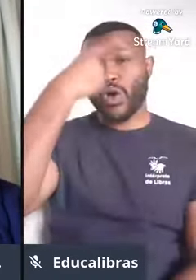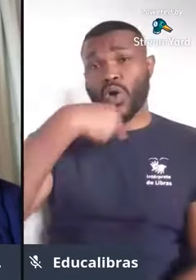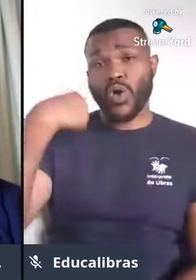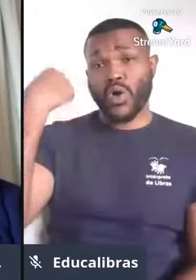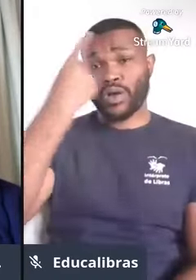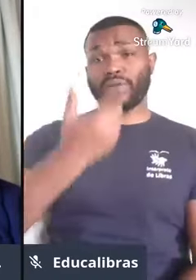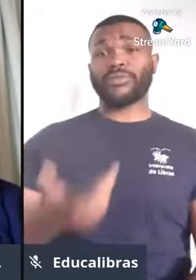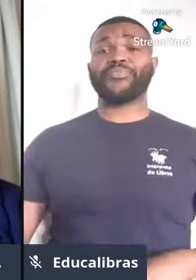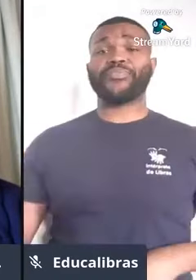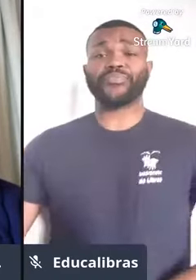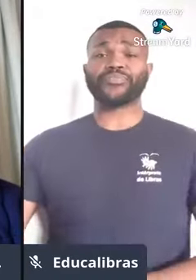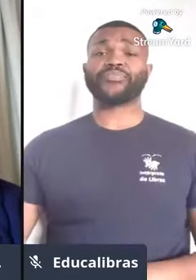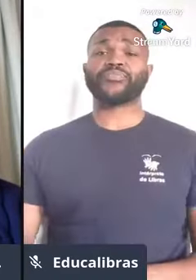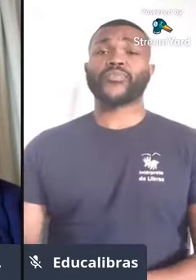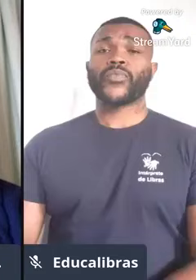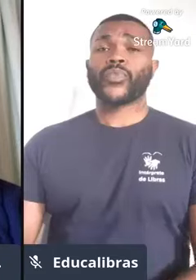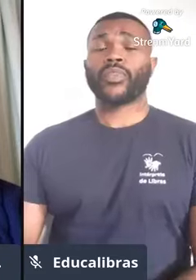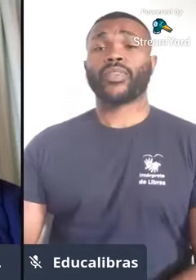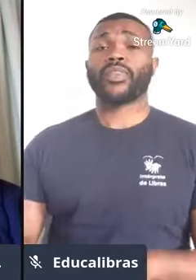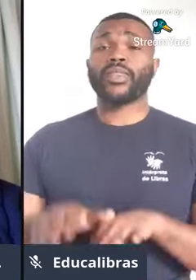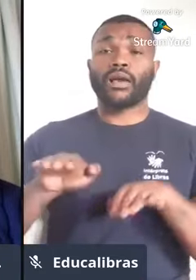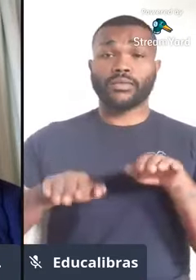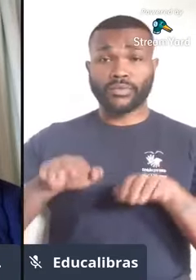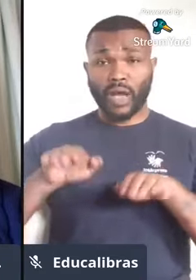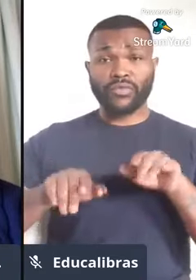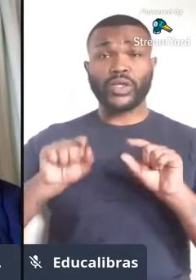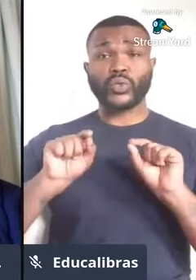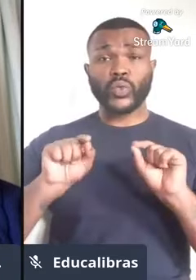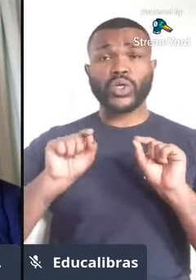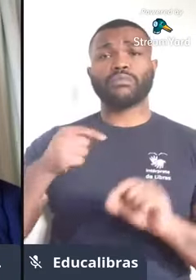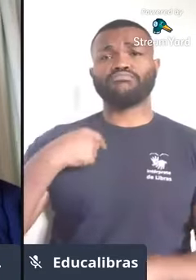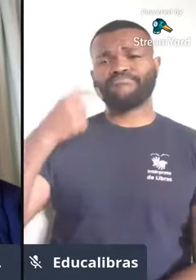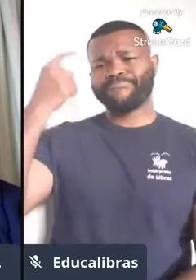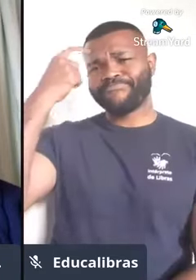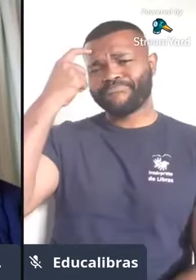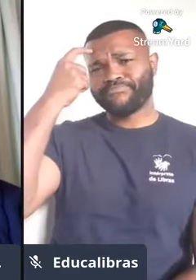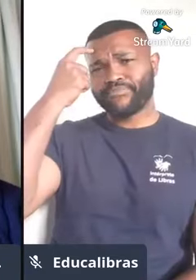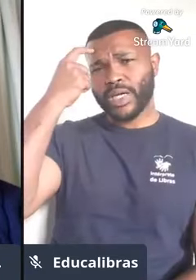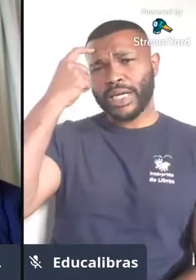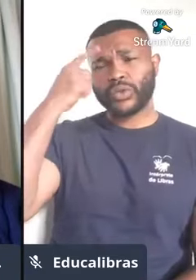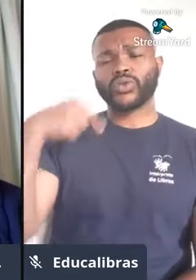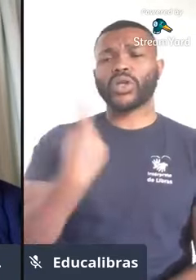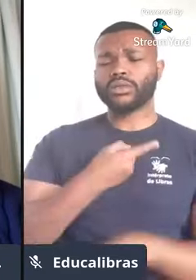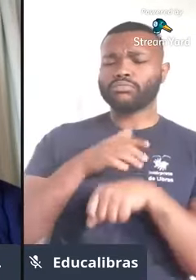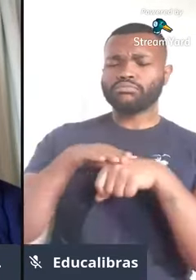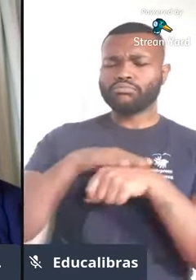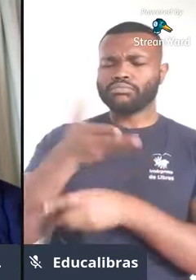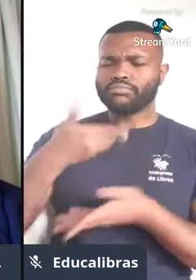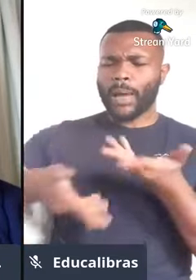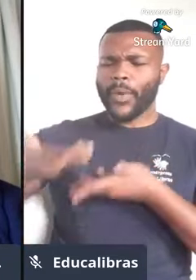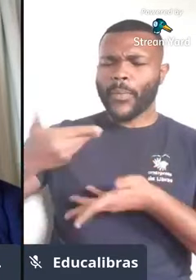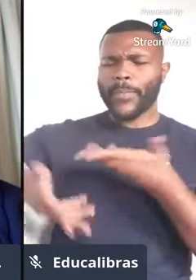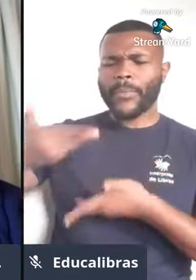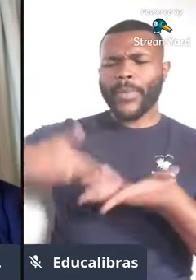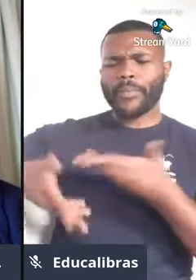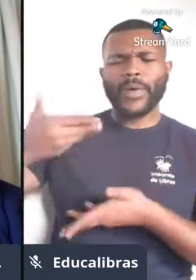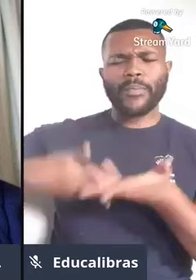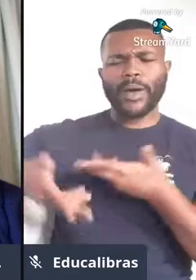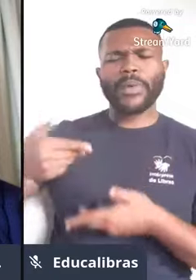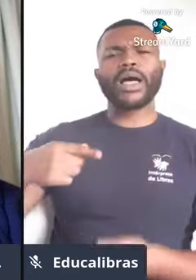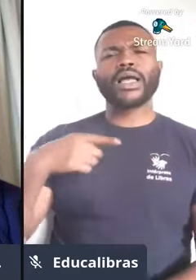e talvez, eu acho que nosso bate-papo trouxe uma série